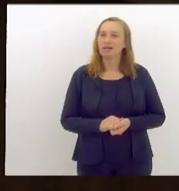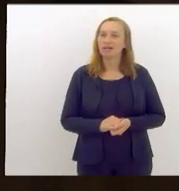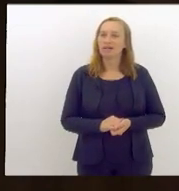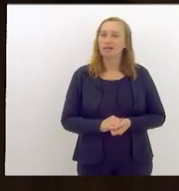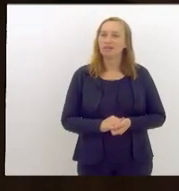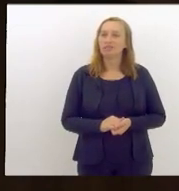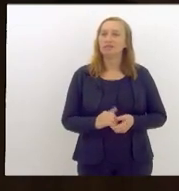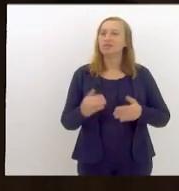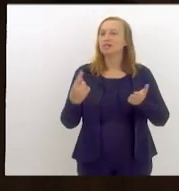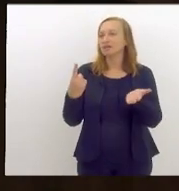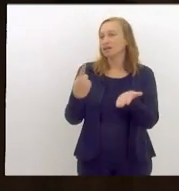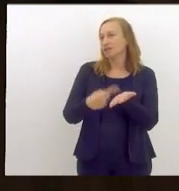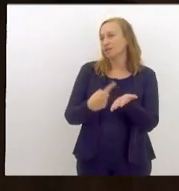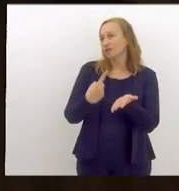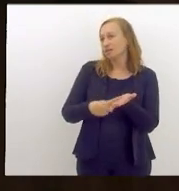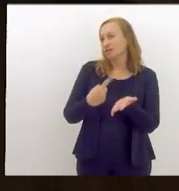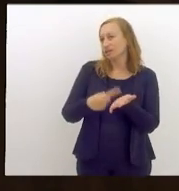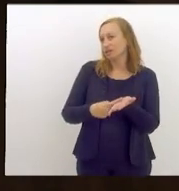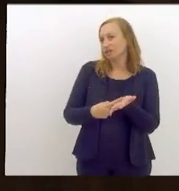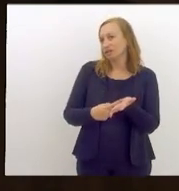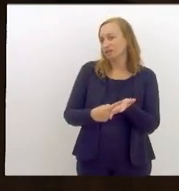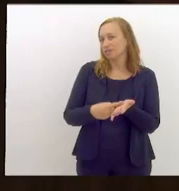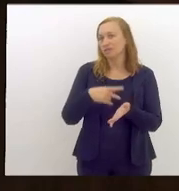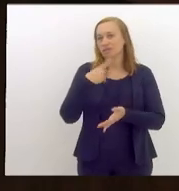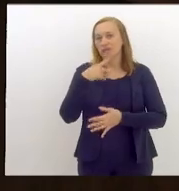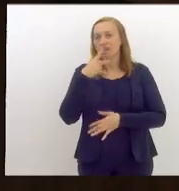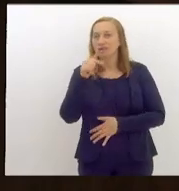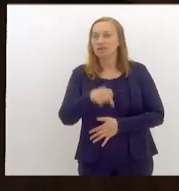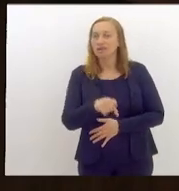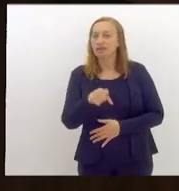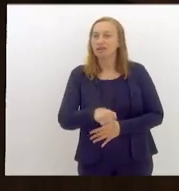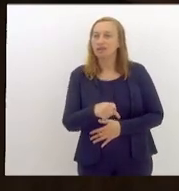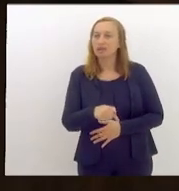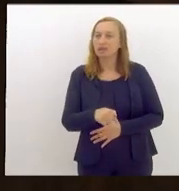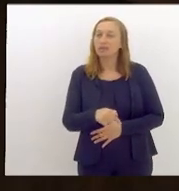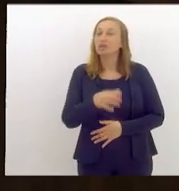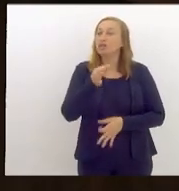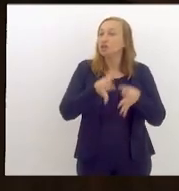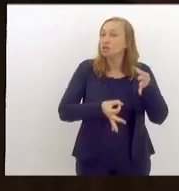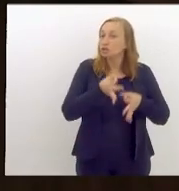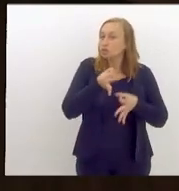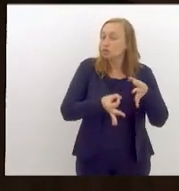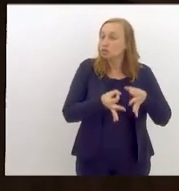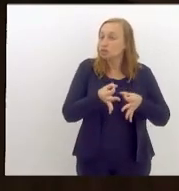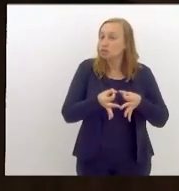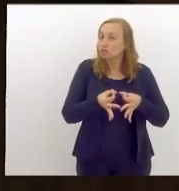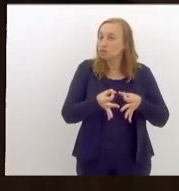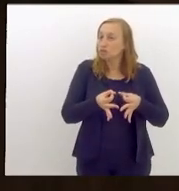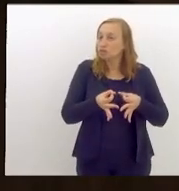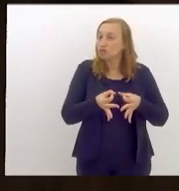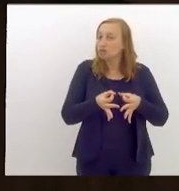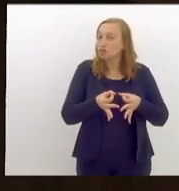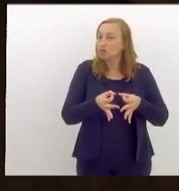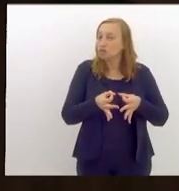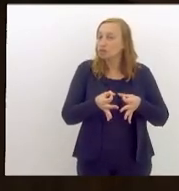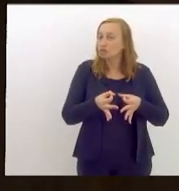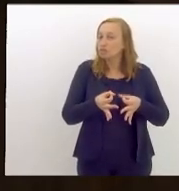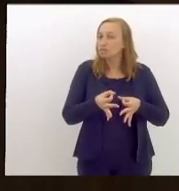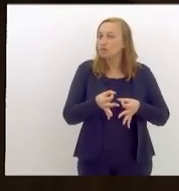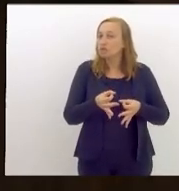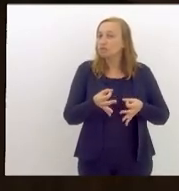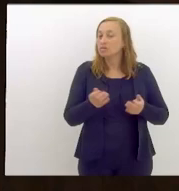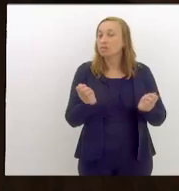é de acordo com parecer emitido aqui e justificado com muita propriedade